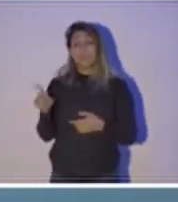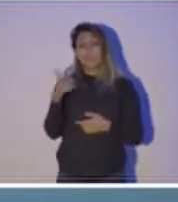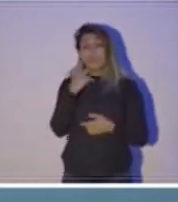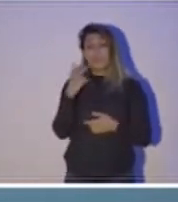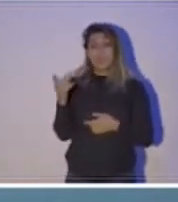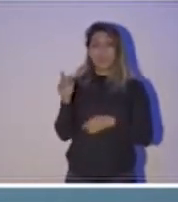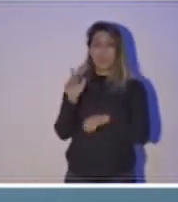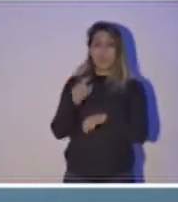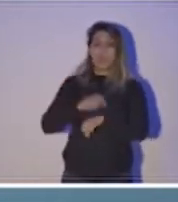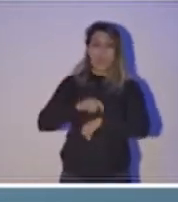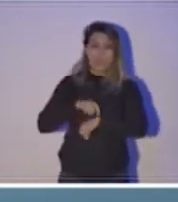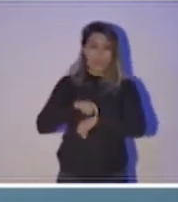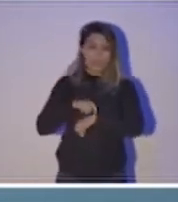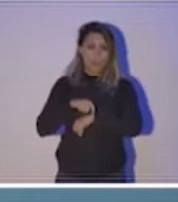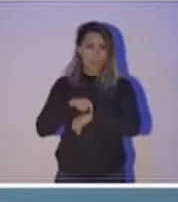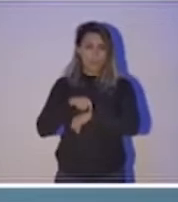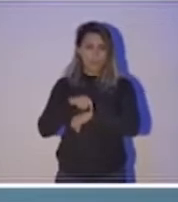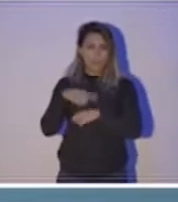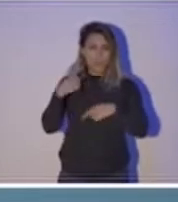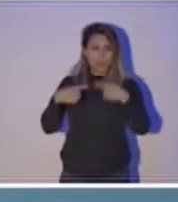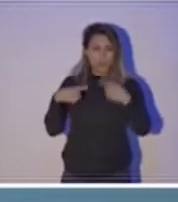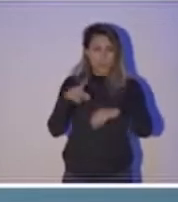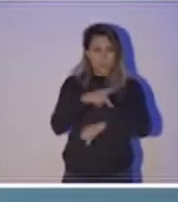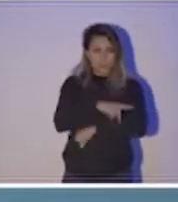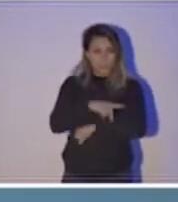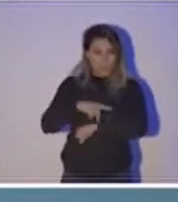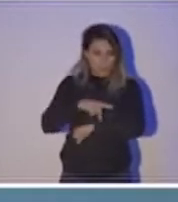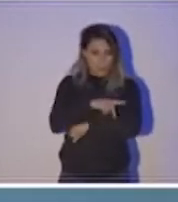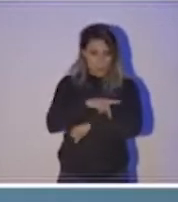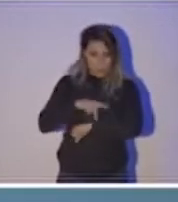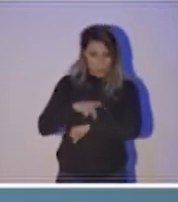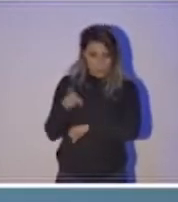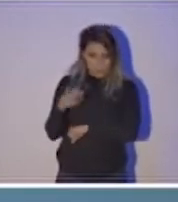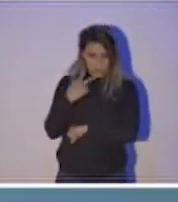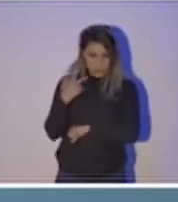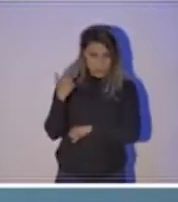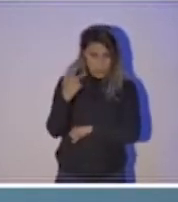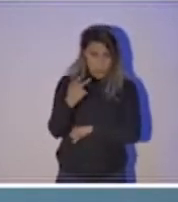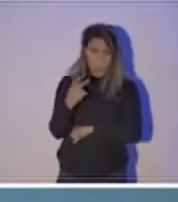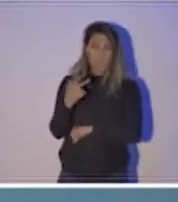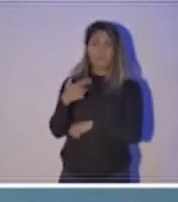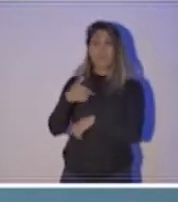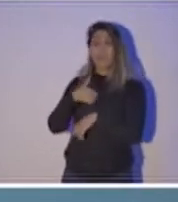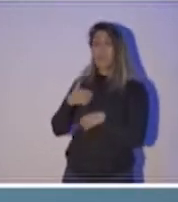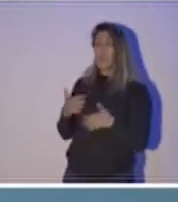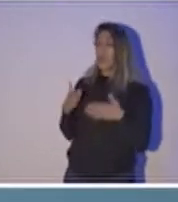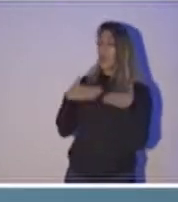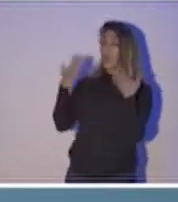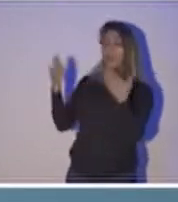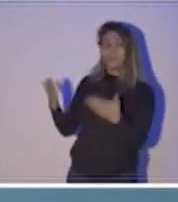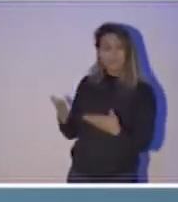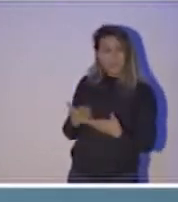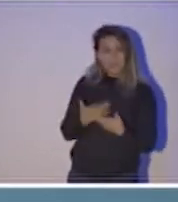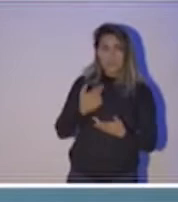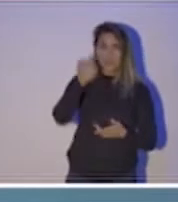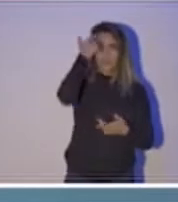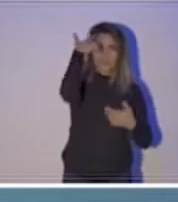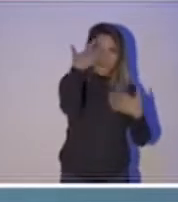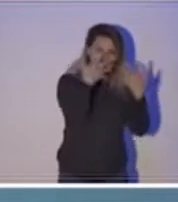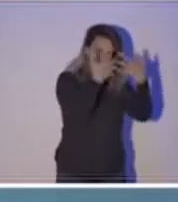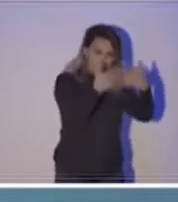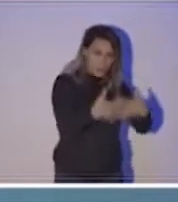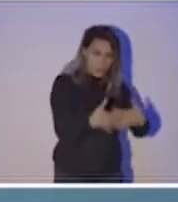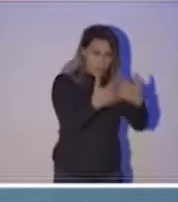instrução pedagógica. Uma das coisas que eles me surpreenderam na nossa conversa, e aí eu fui pensar sobre os meus tempos